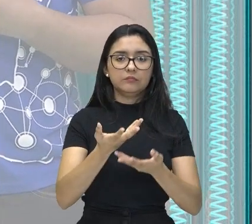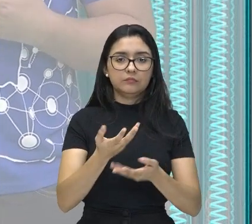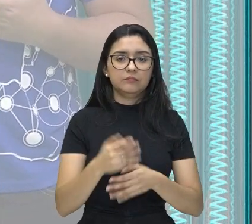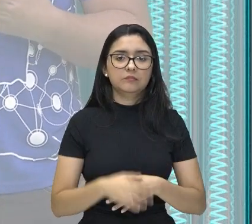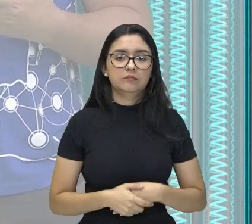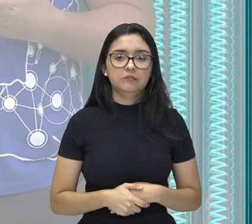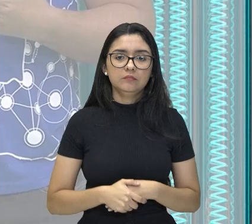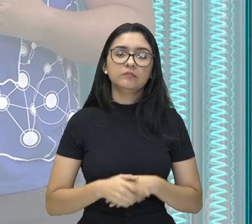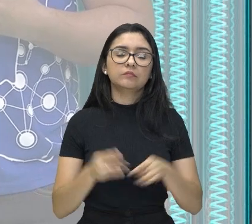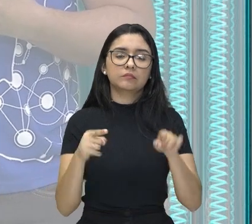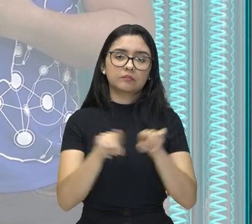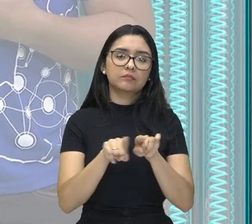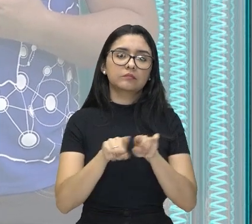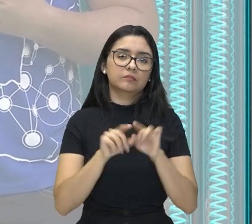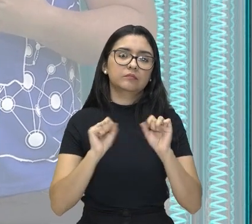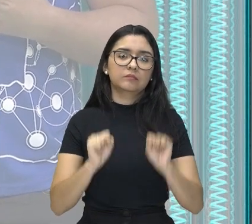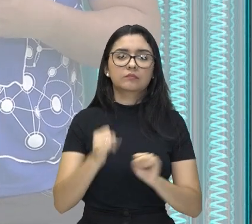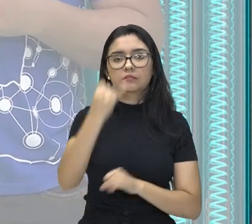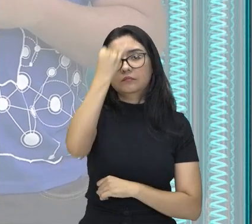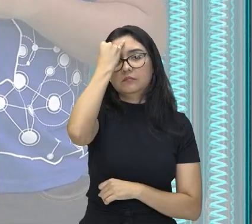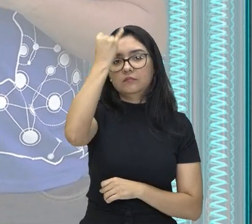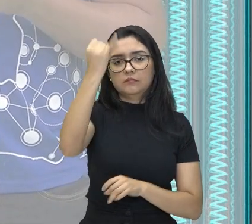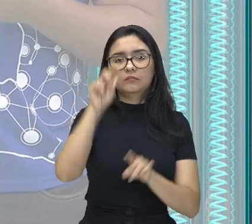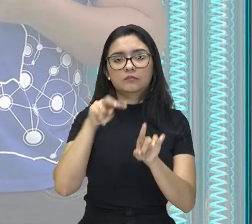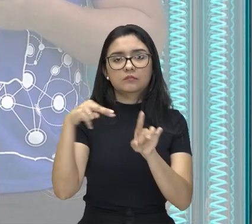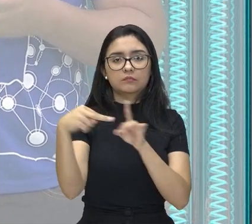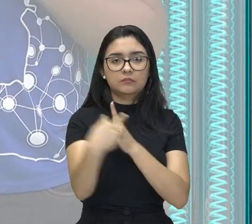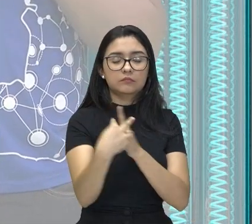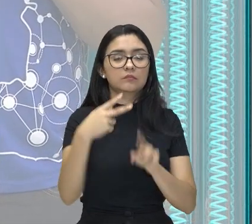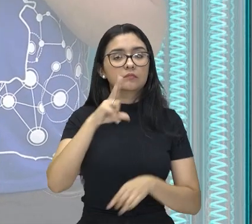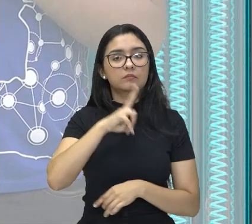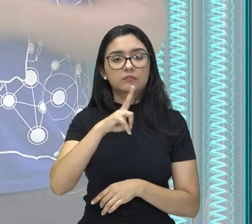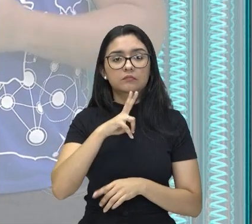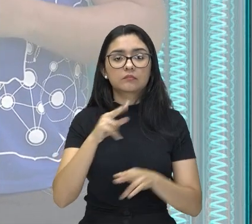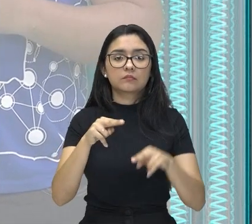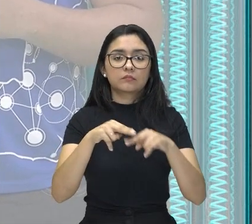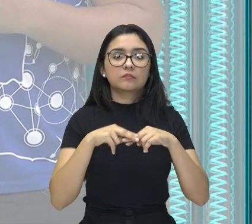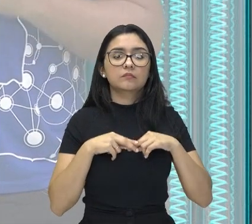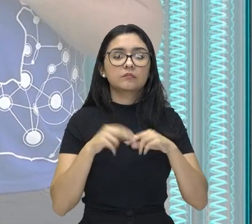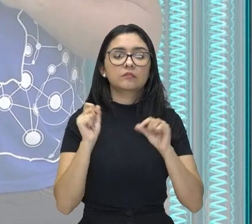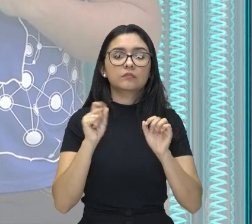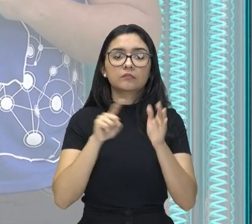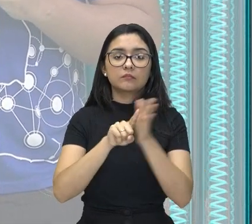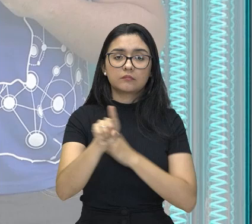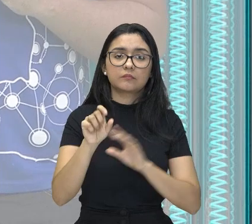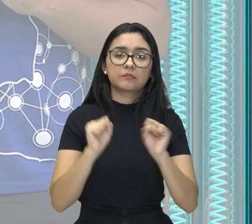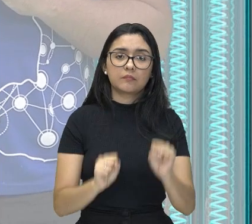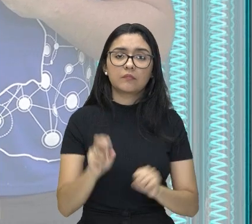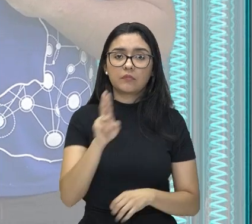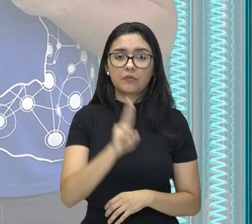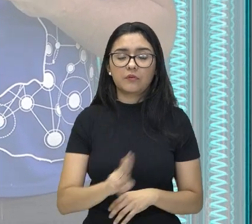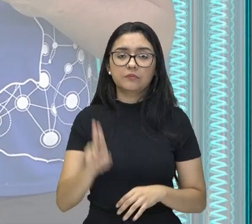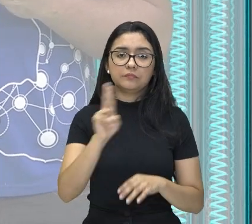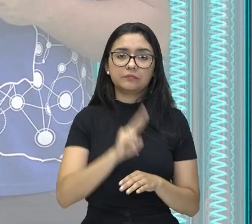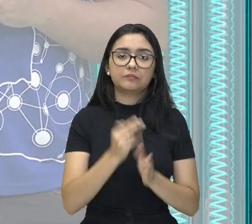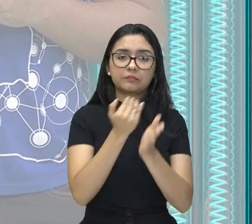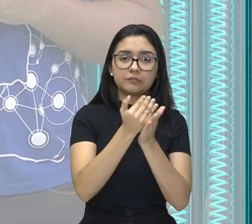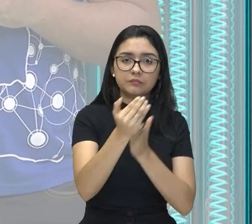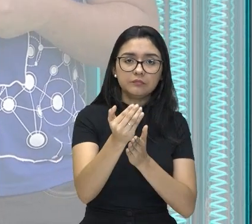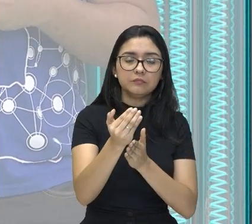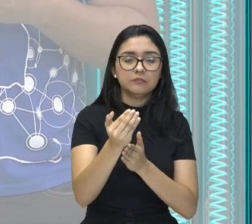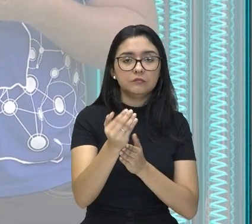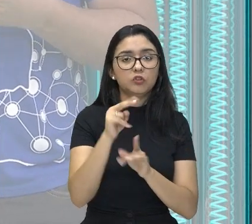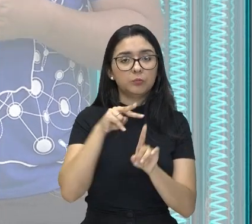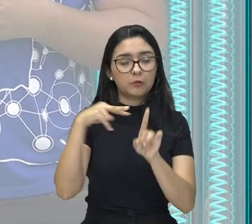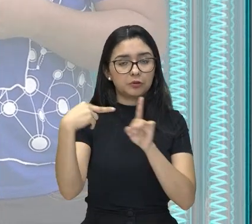colocado, introduzir uma ideia, um ponto de vista. Então, percebo que esse enunciado pode ser utilizado aí como uma introdução de um ponto